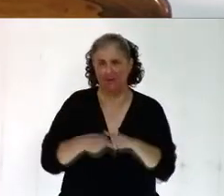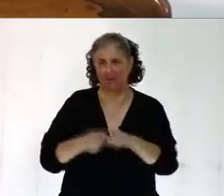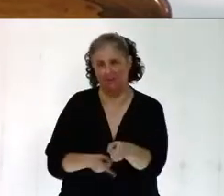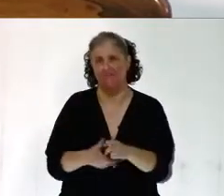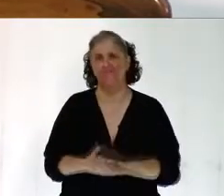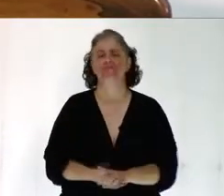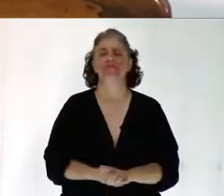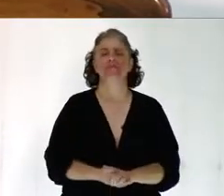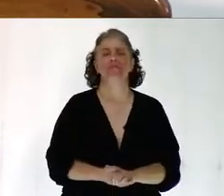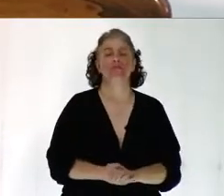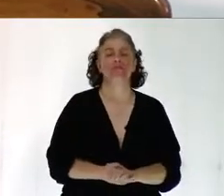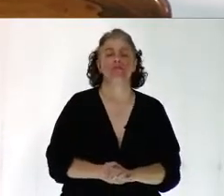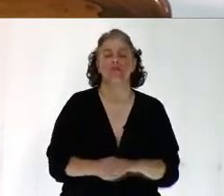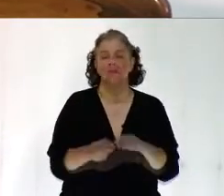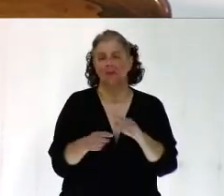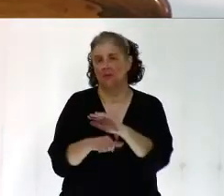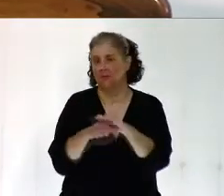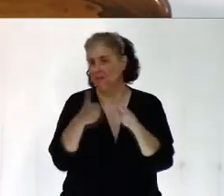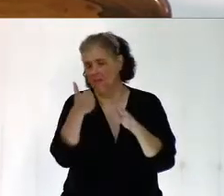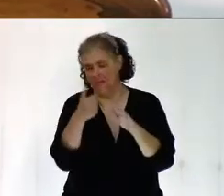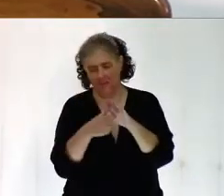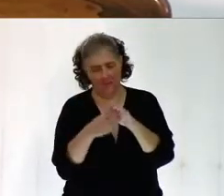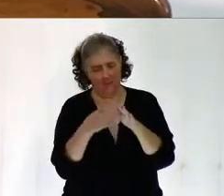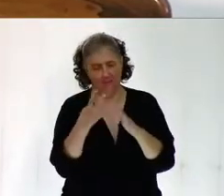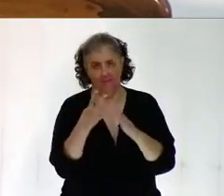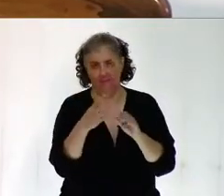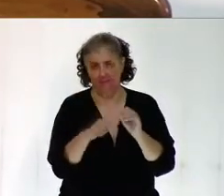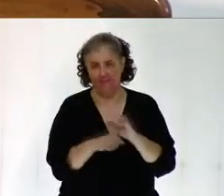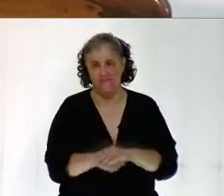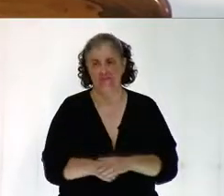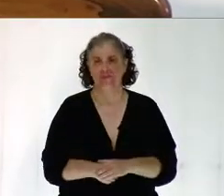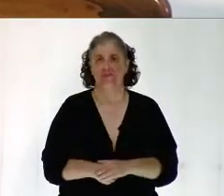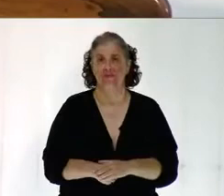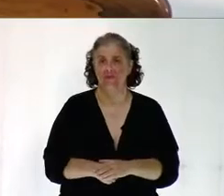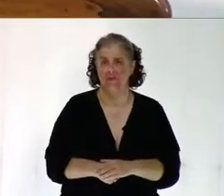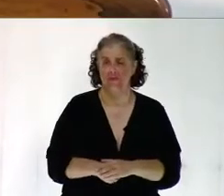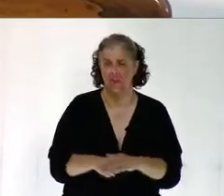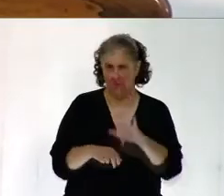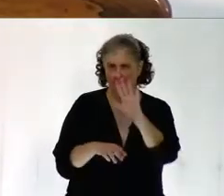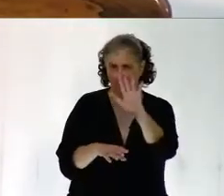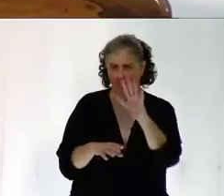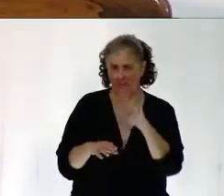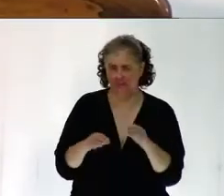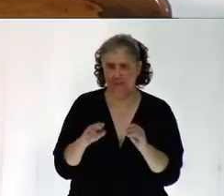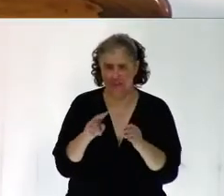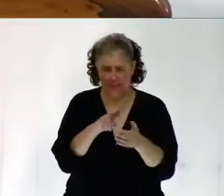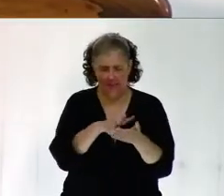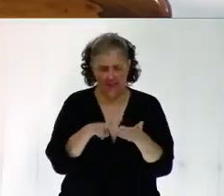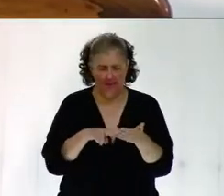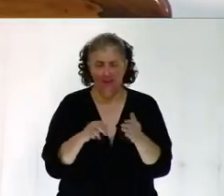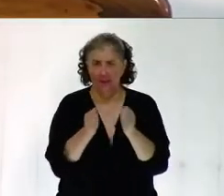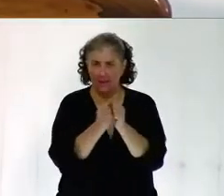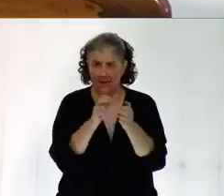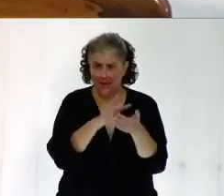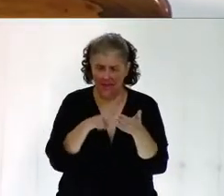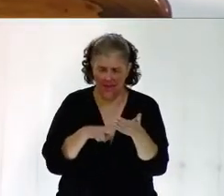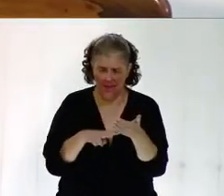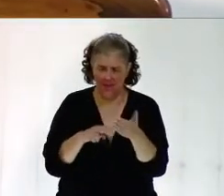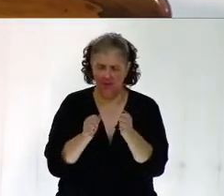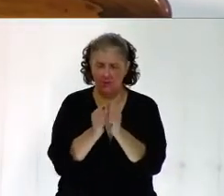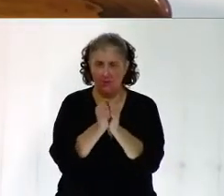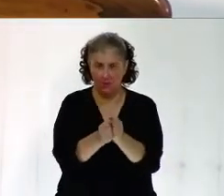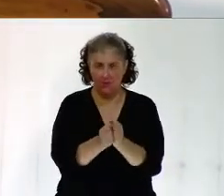e os primeiros versículos dessa passagem eu convido inclusive você acompanhar essa exposição em